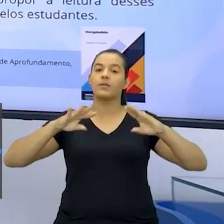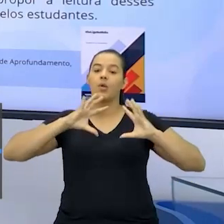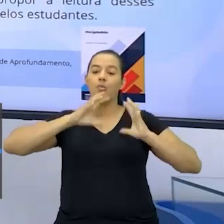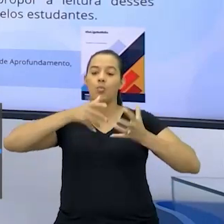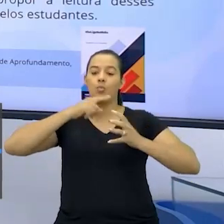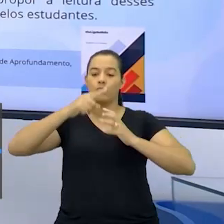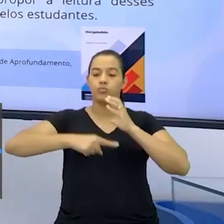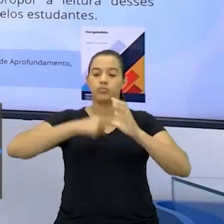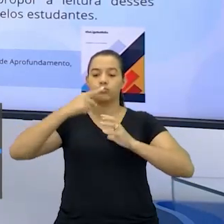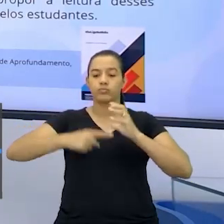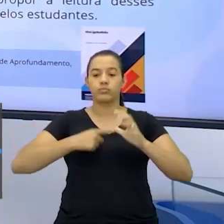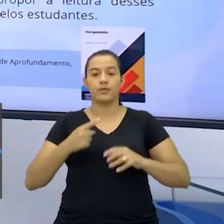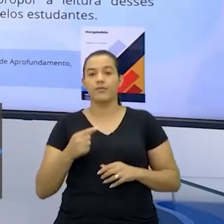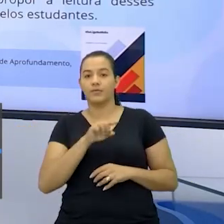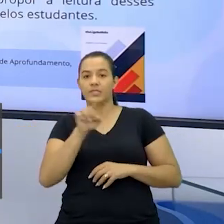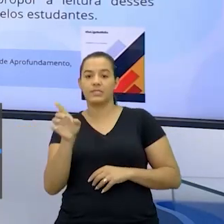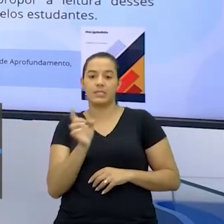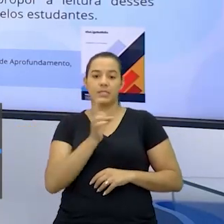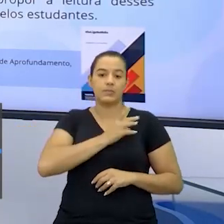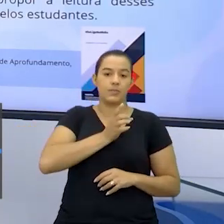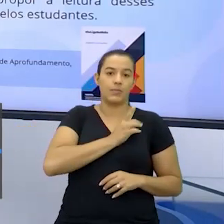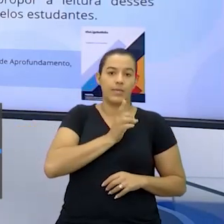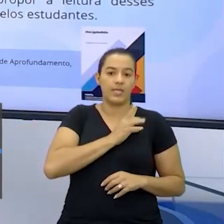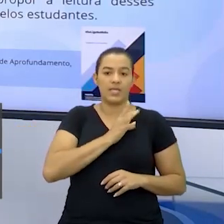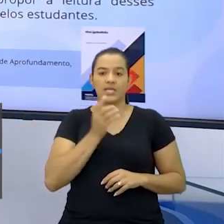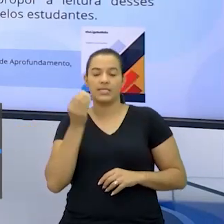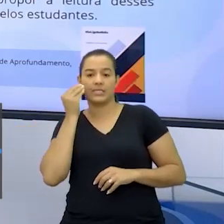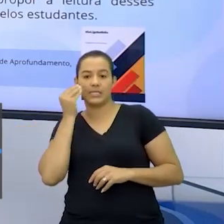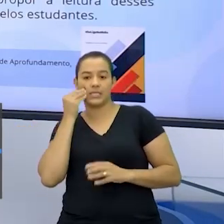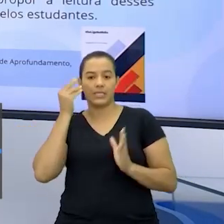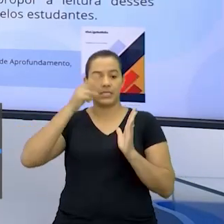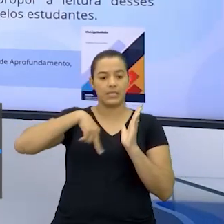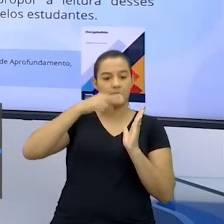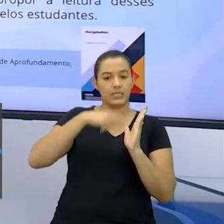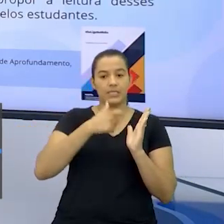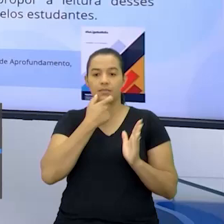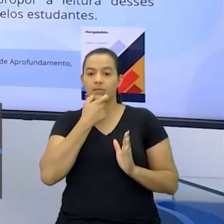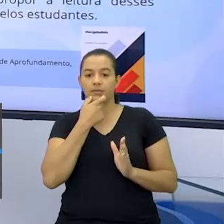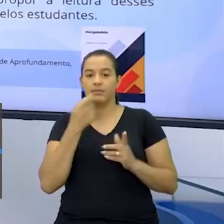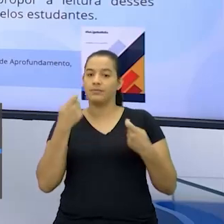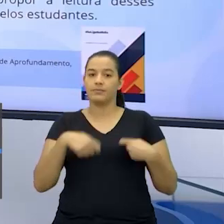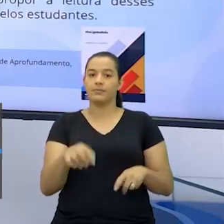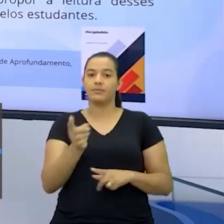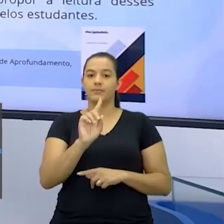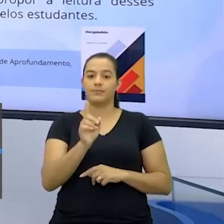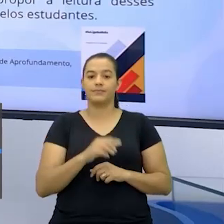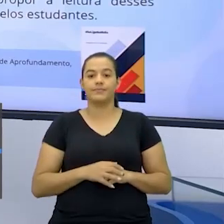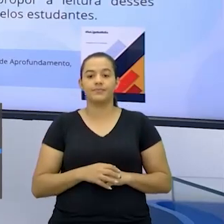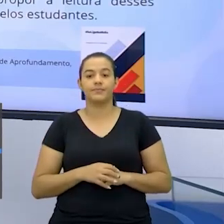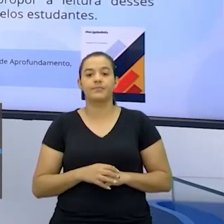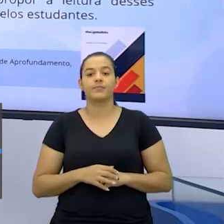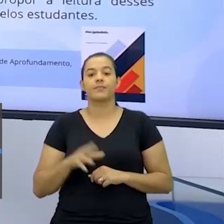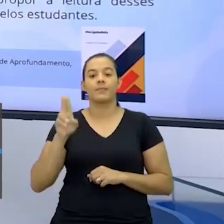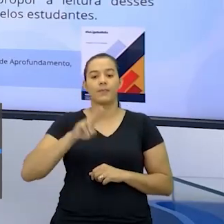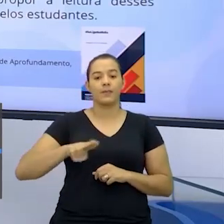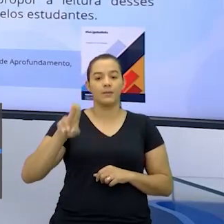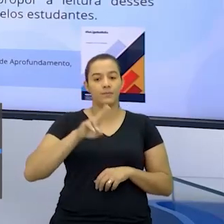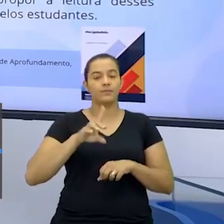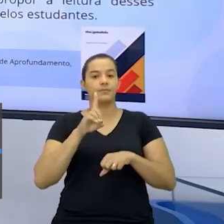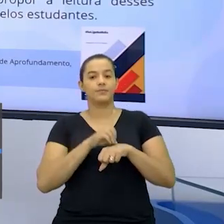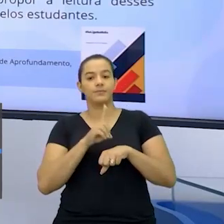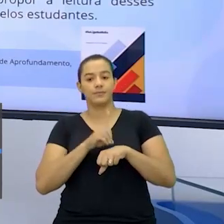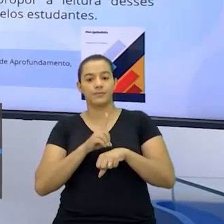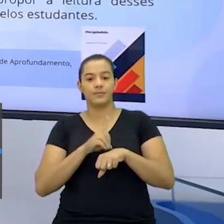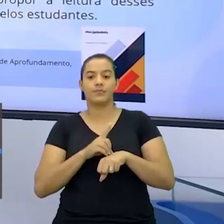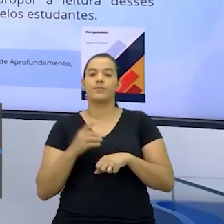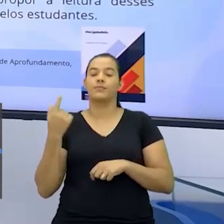Internacional. Não tenham medo de tentar ler em língua inglesa. Usa dicionário, falamos sobre